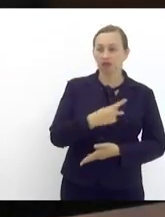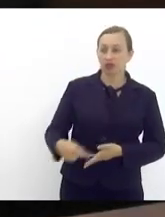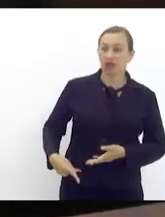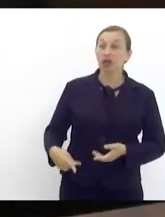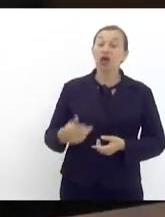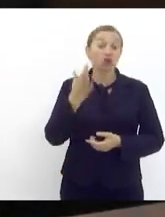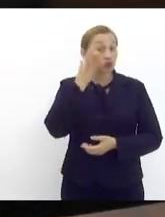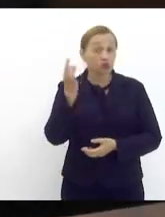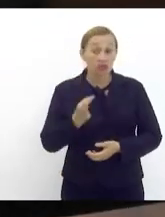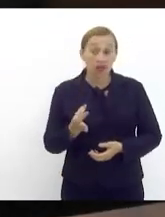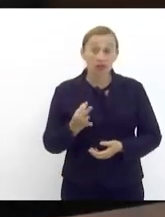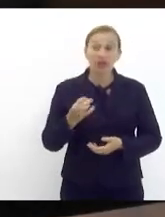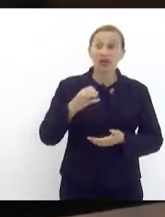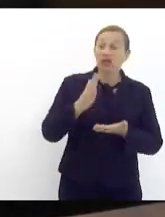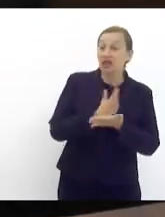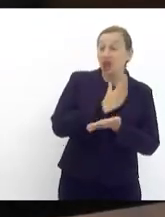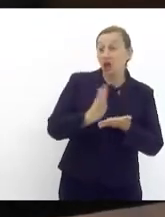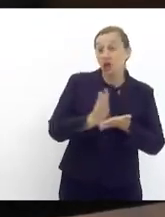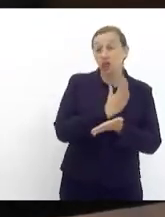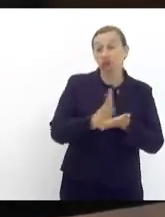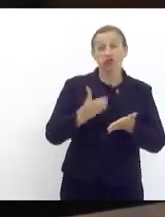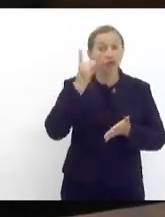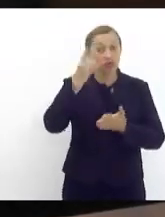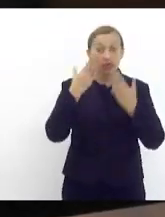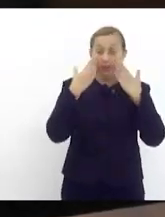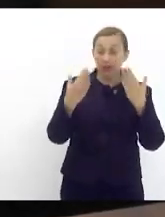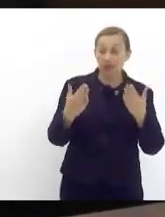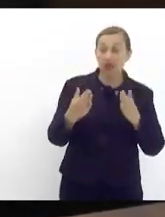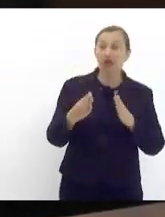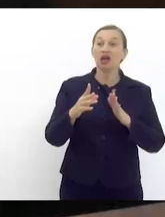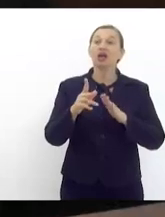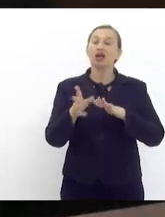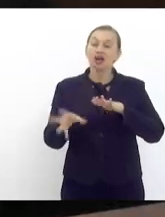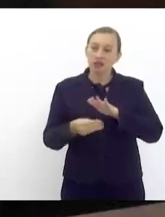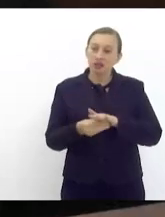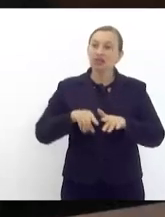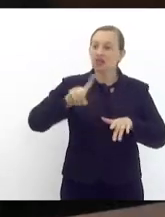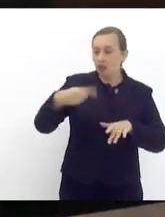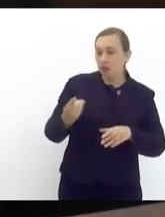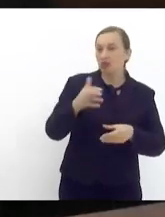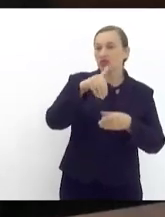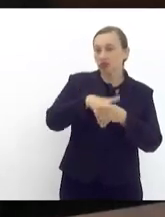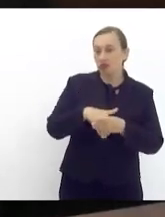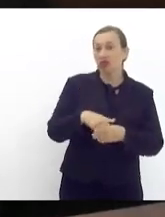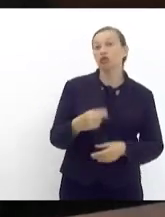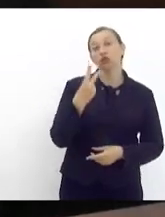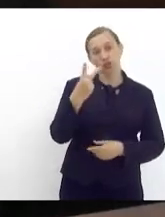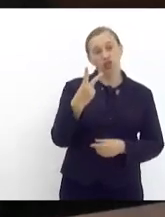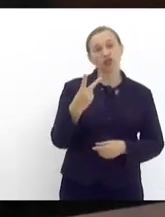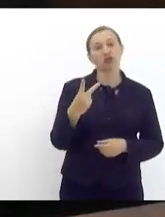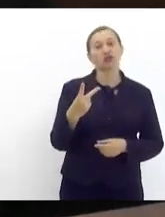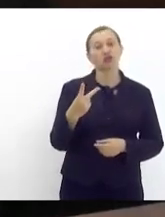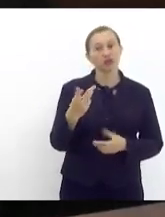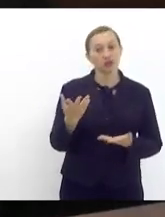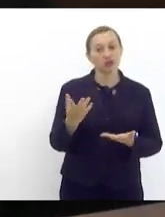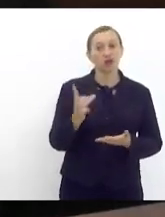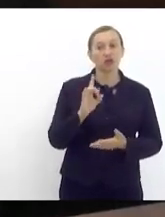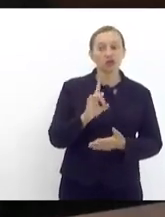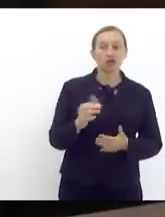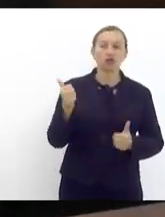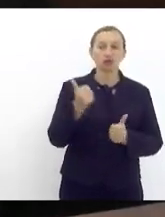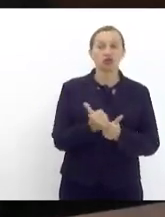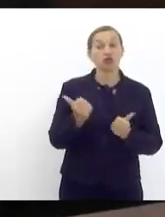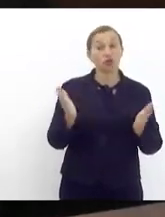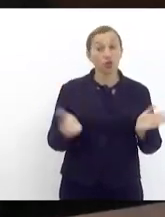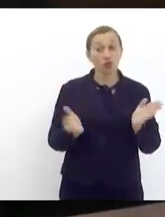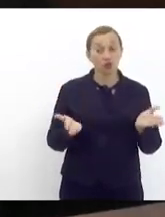eu não sabia que alguns deputados iam apresentar emenda depois do projeto já ter sido votado 2 vezes. Hoje já estava só no substitutivo.